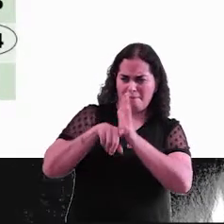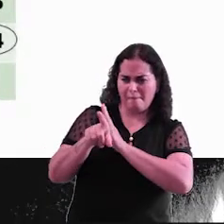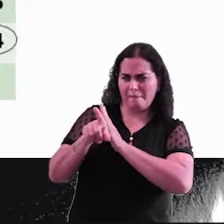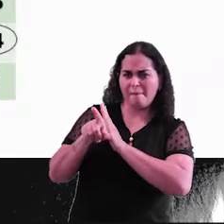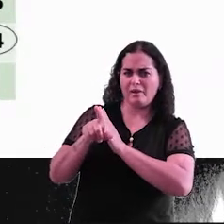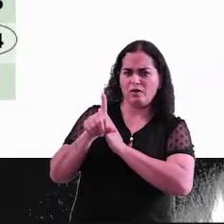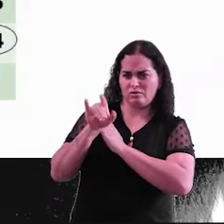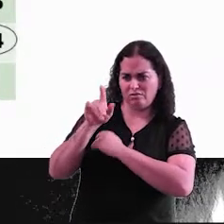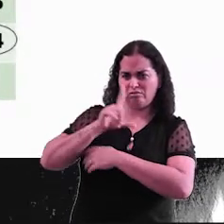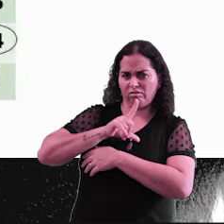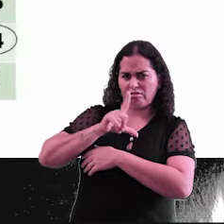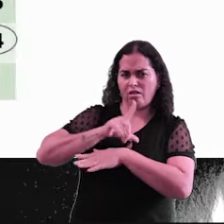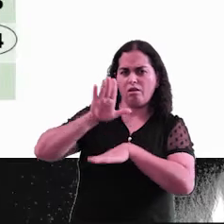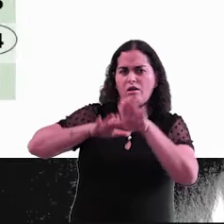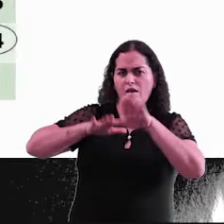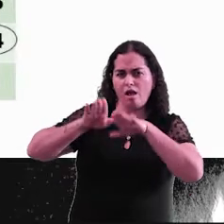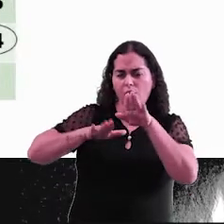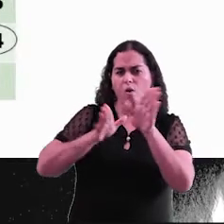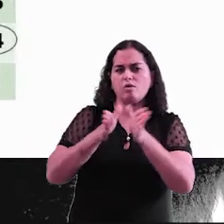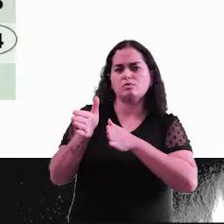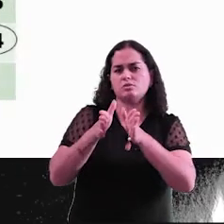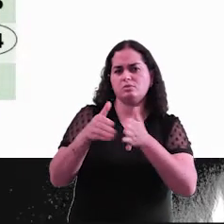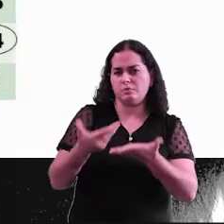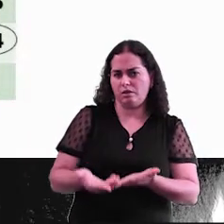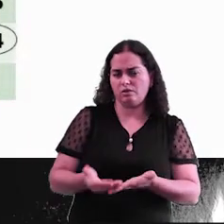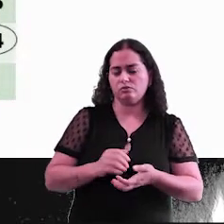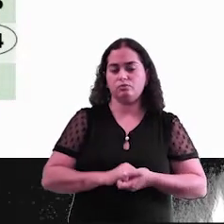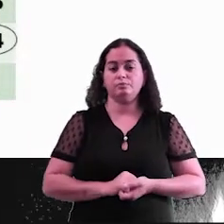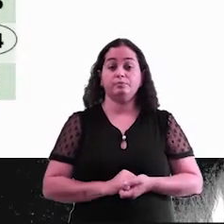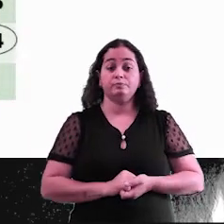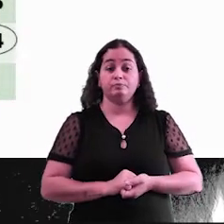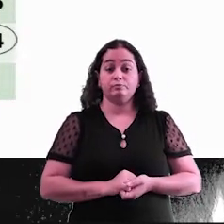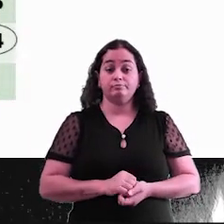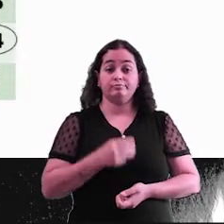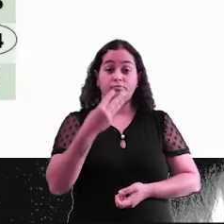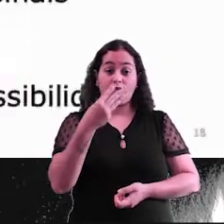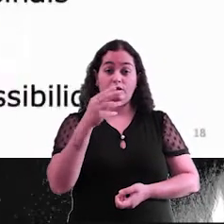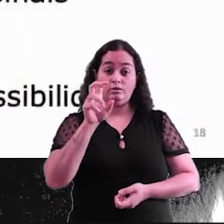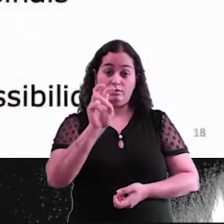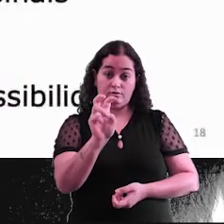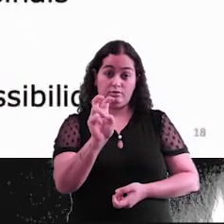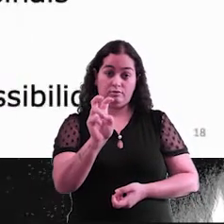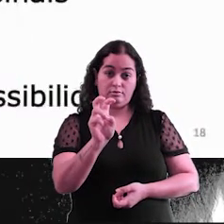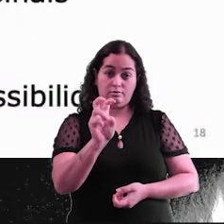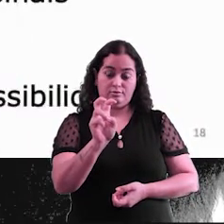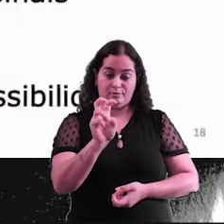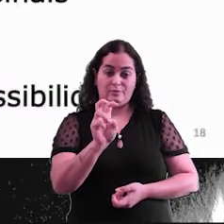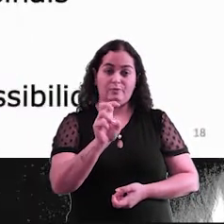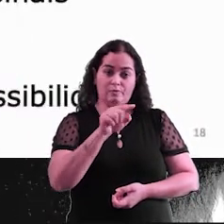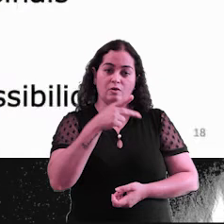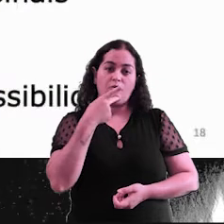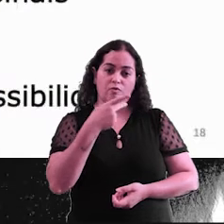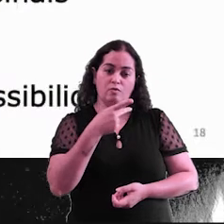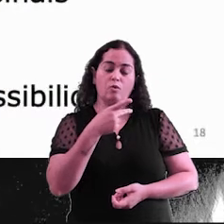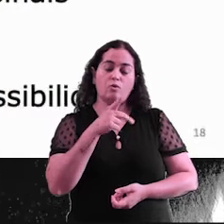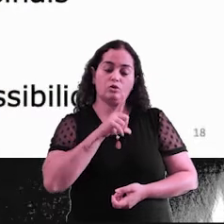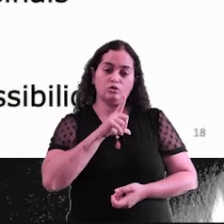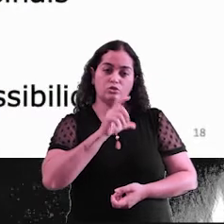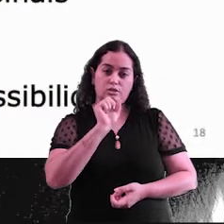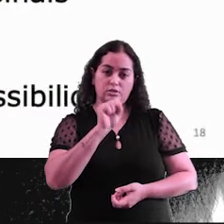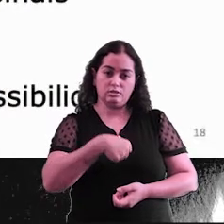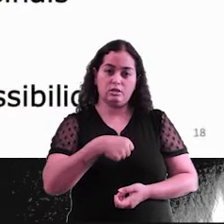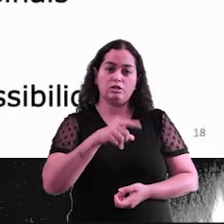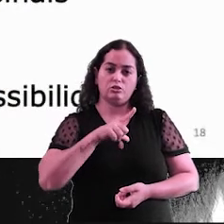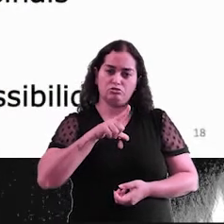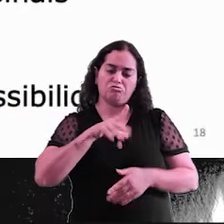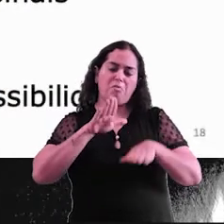Apenas 35 deles responderam que sim, tinham algum tipo de acessibilidade nos seus sites. E o que a gente percebeu disso